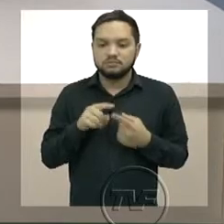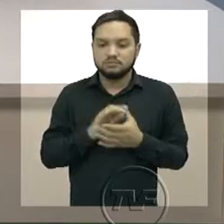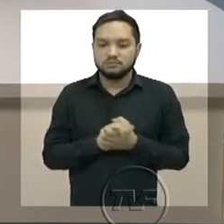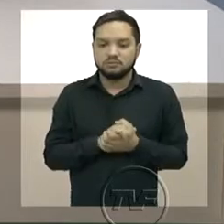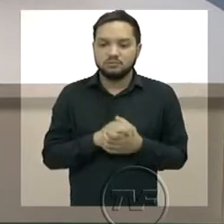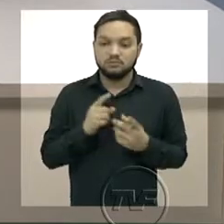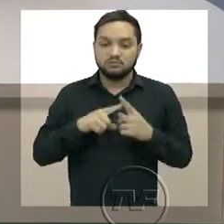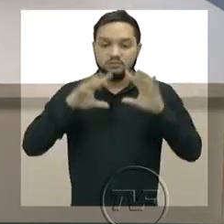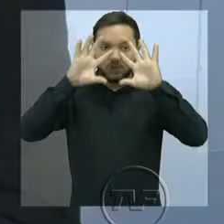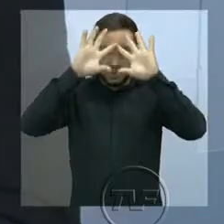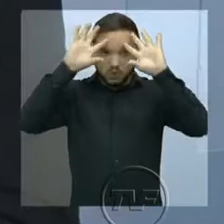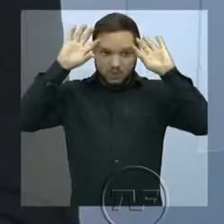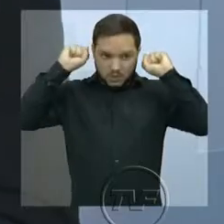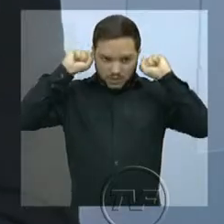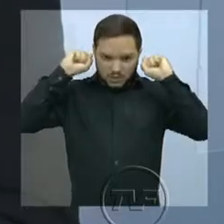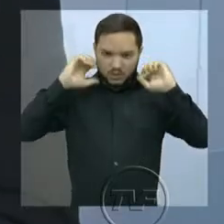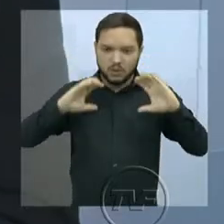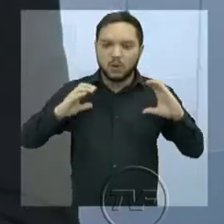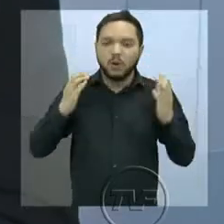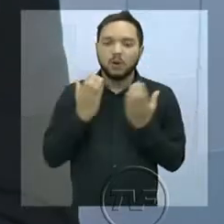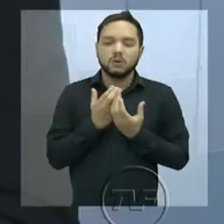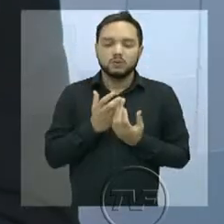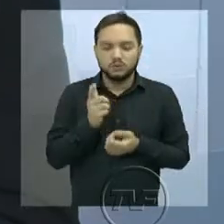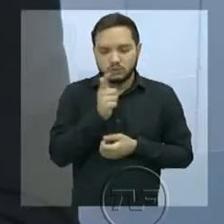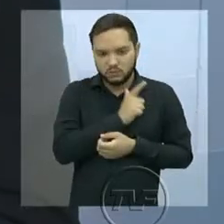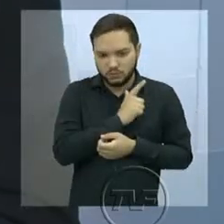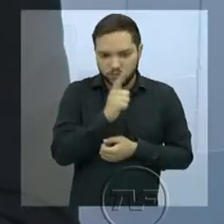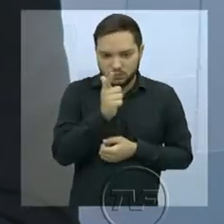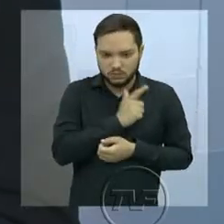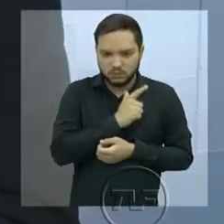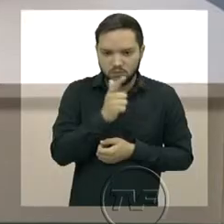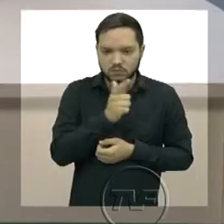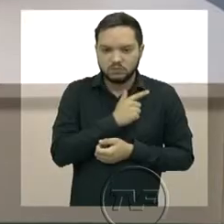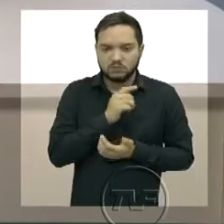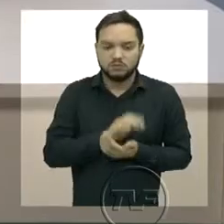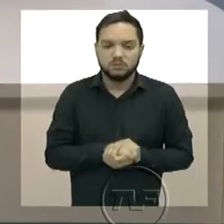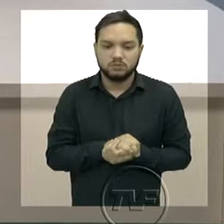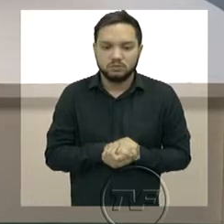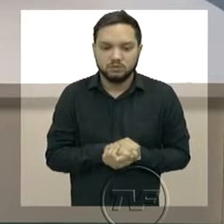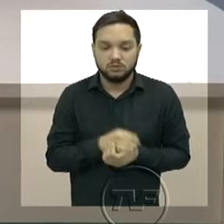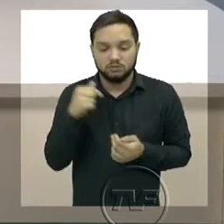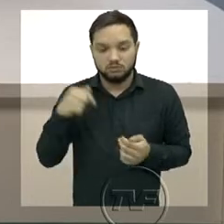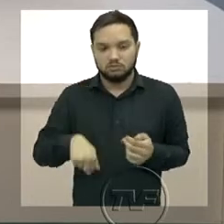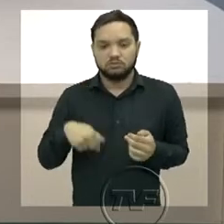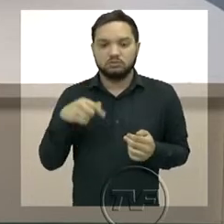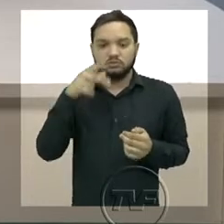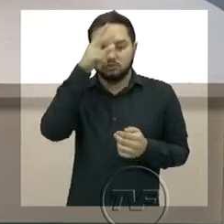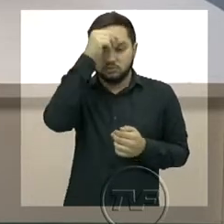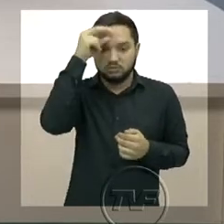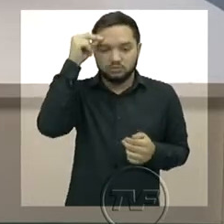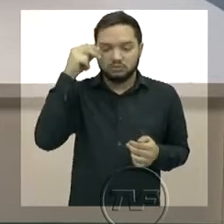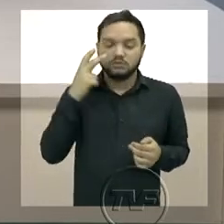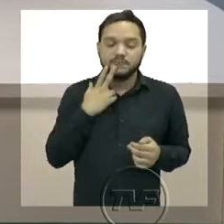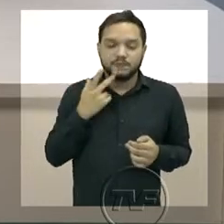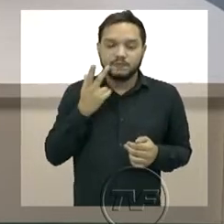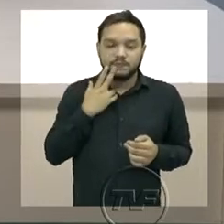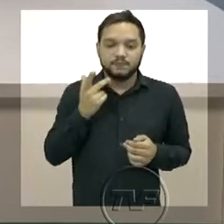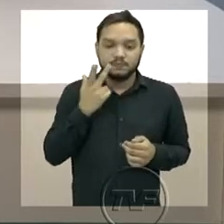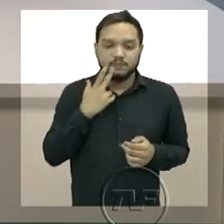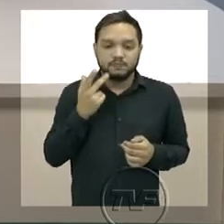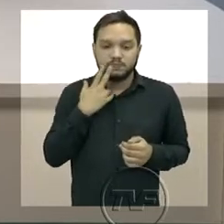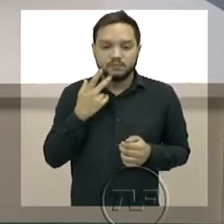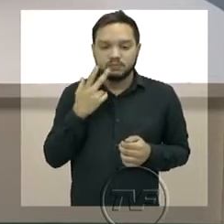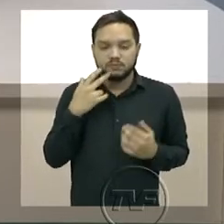conselhos comunitários, na outra roupagem. A gestão de Fortaleza tem feito isso com uma